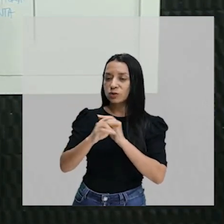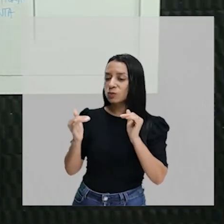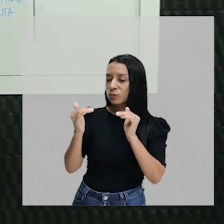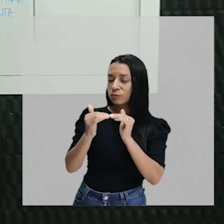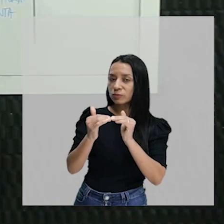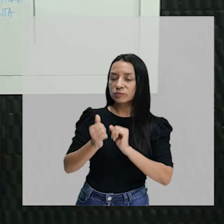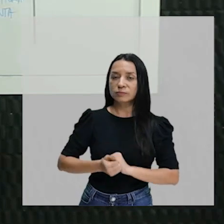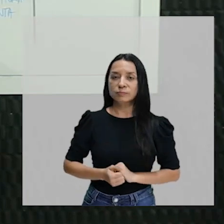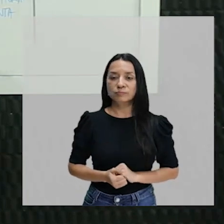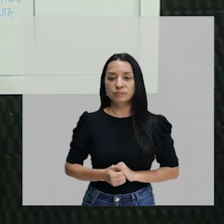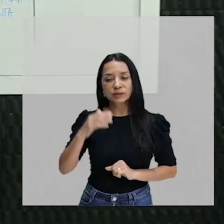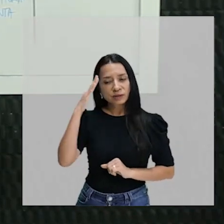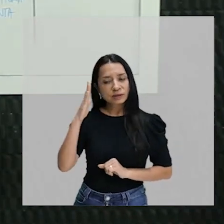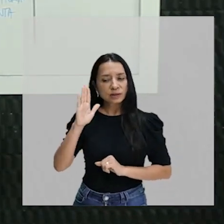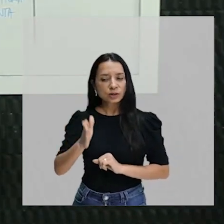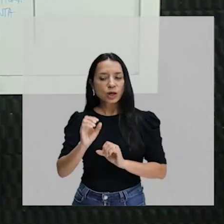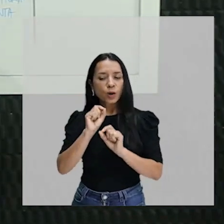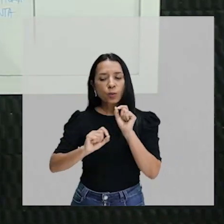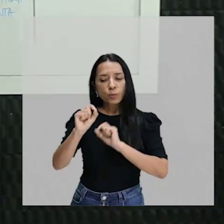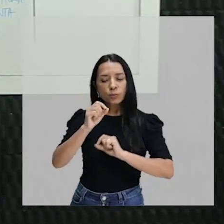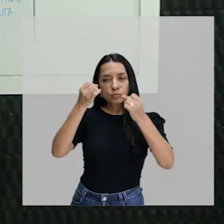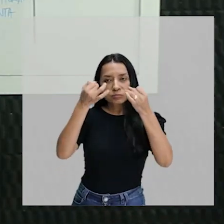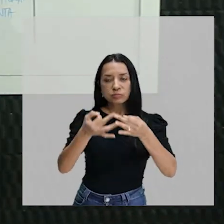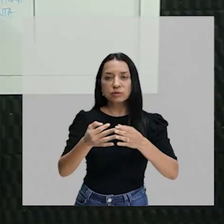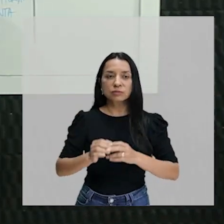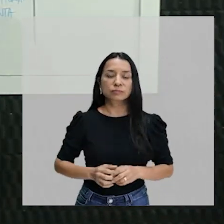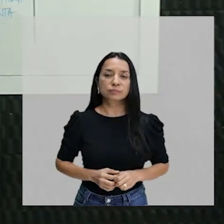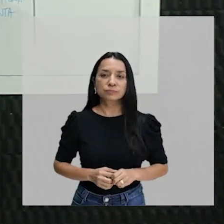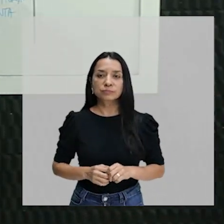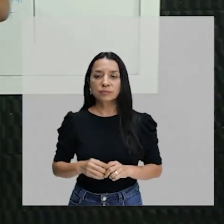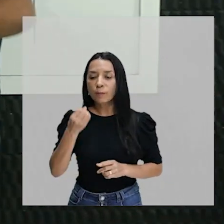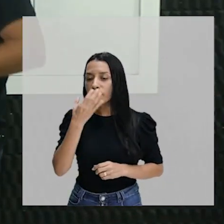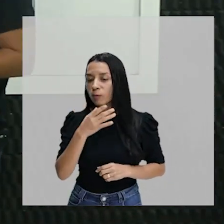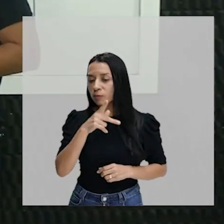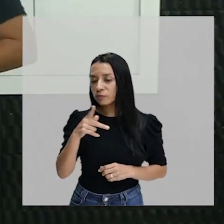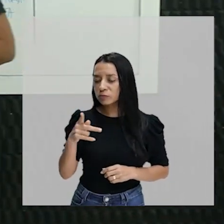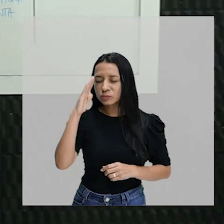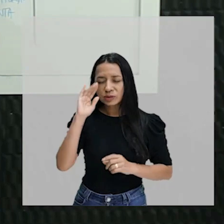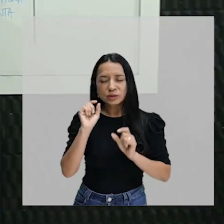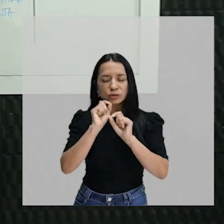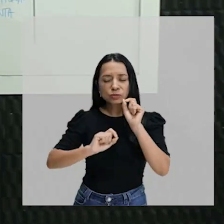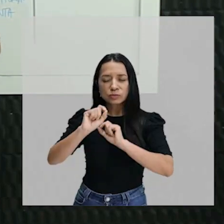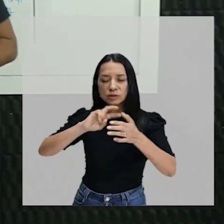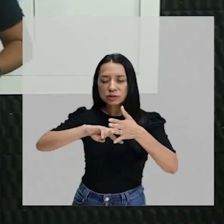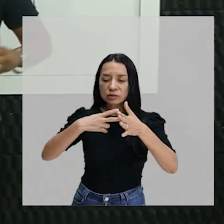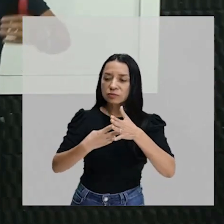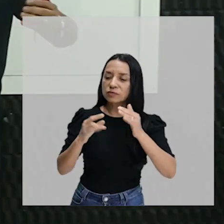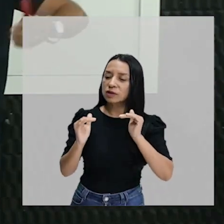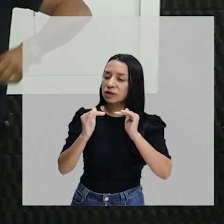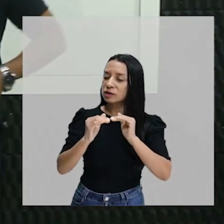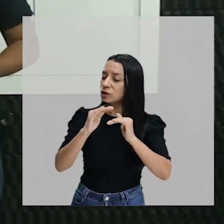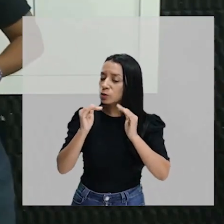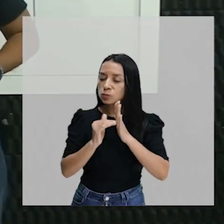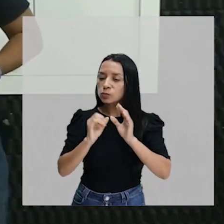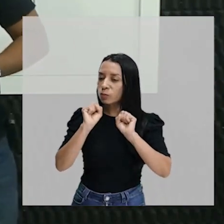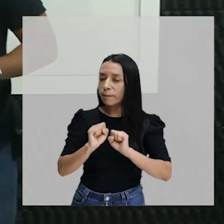já já o que eu tô falando tá então vamos lá então Professor beleza entendi o que é grandeza tudo que você pode contar